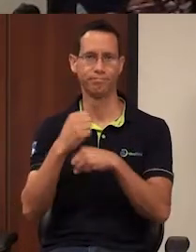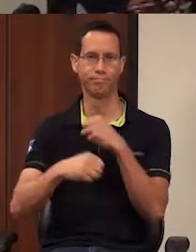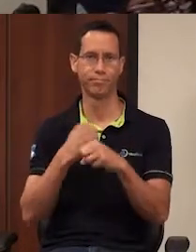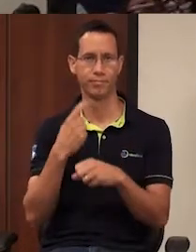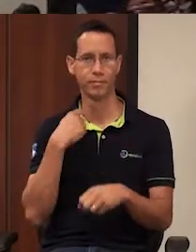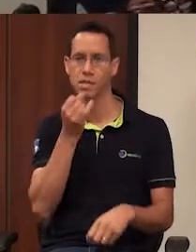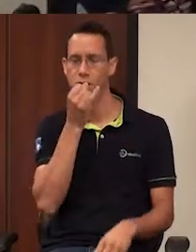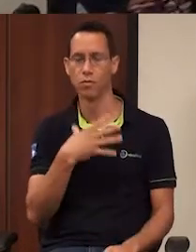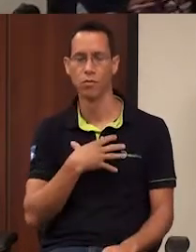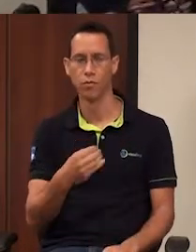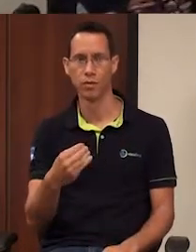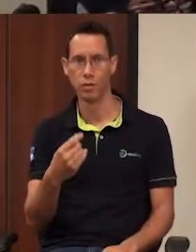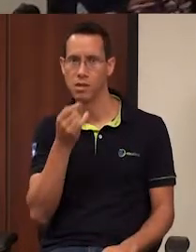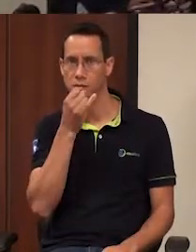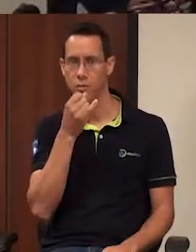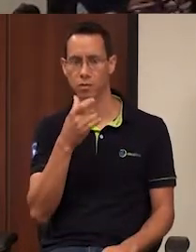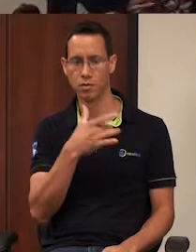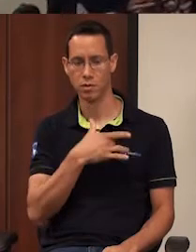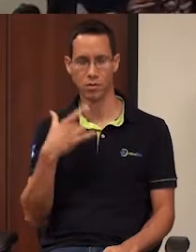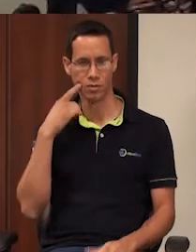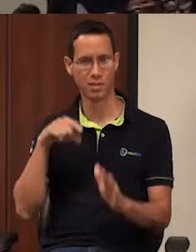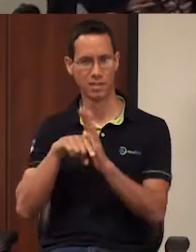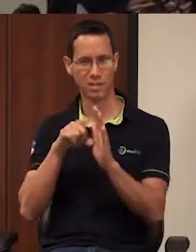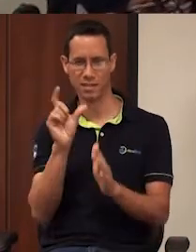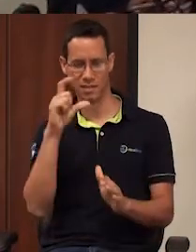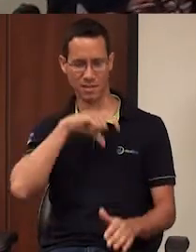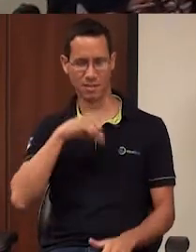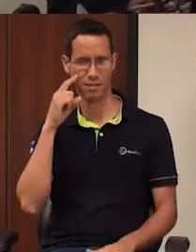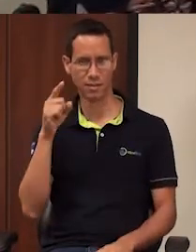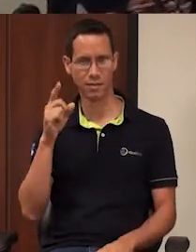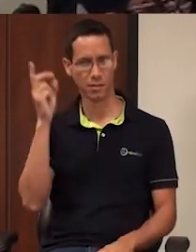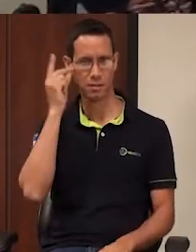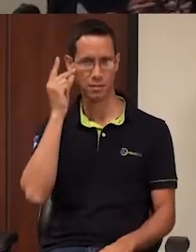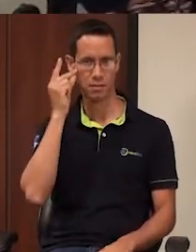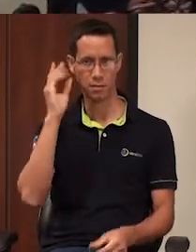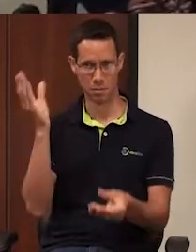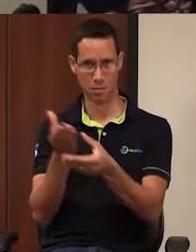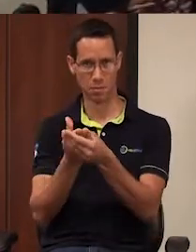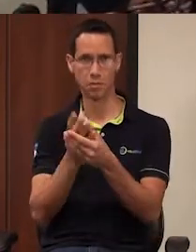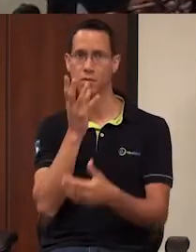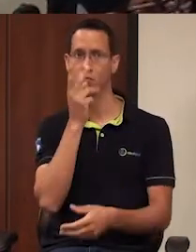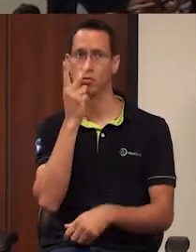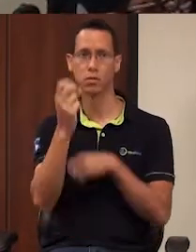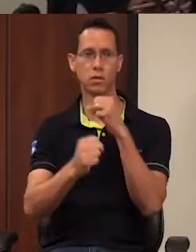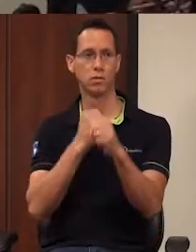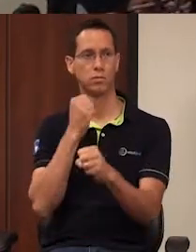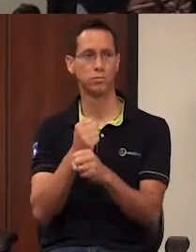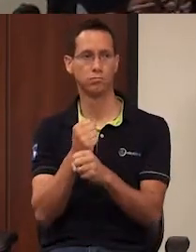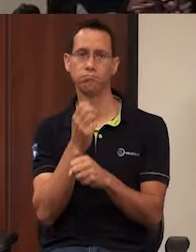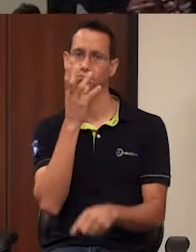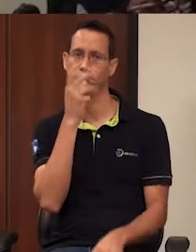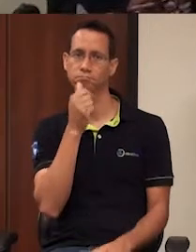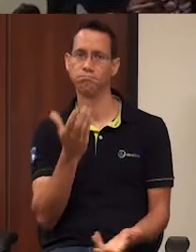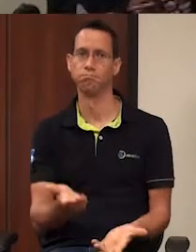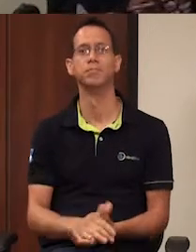tive que entrar com ação contra o plano de saúde aqui na capital mesmo, e sim, foi mais de 2 anos para sair